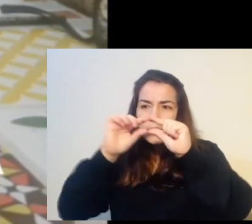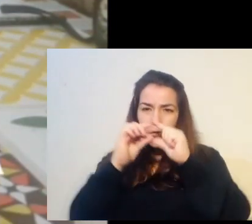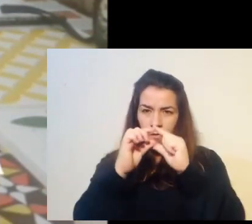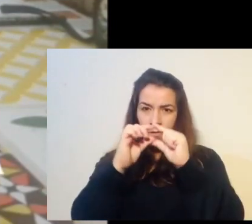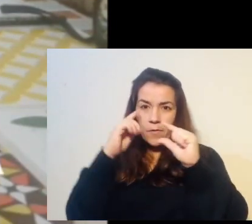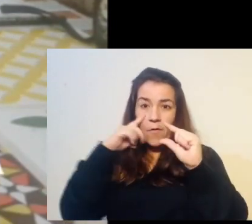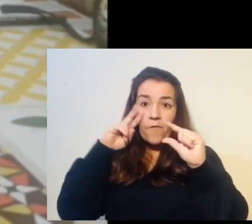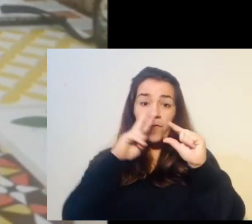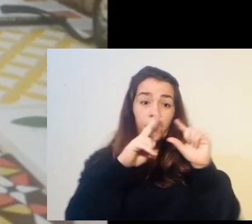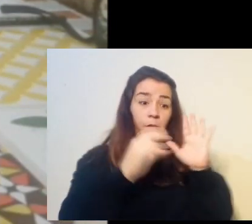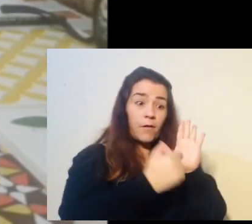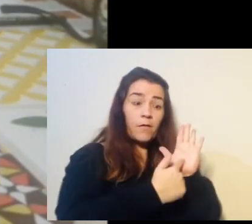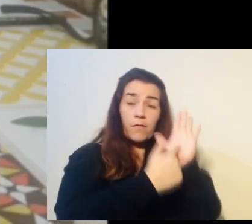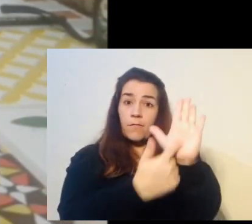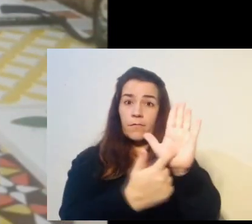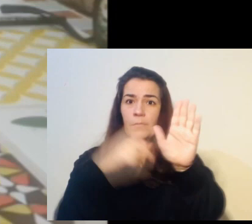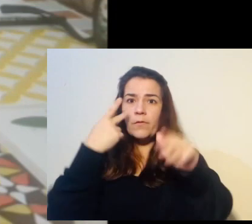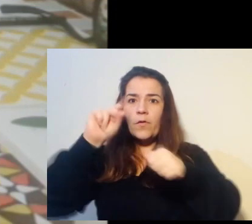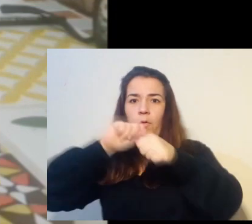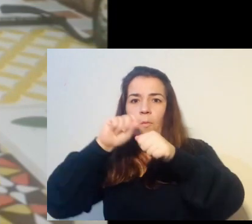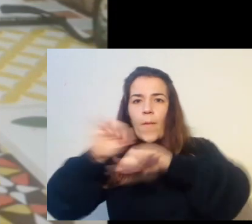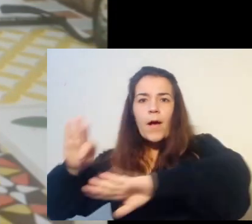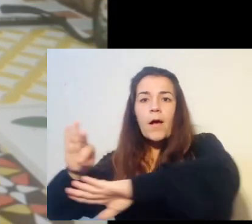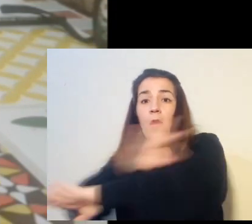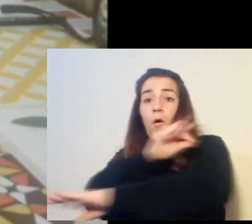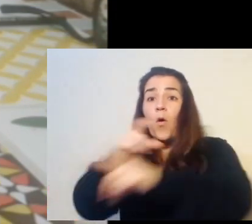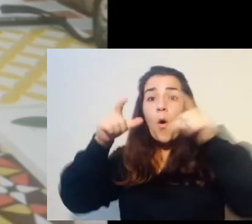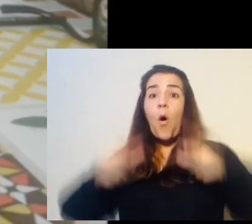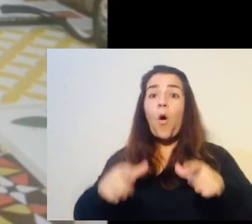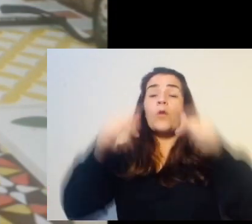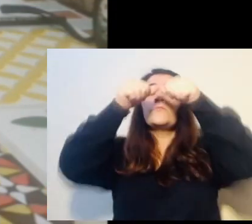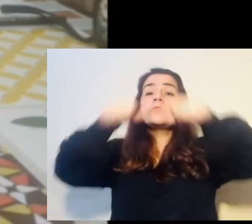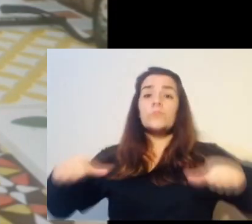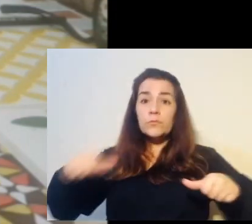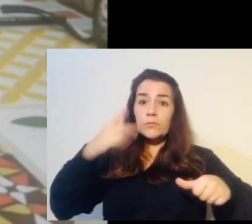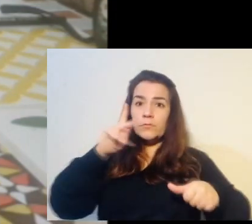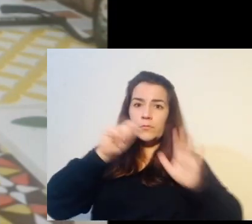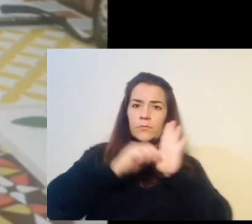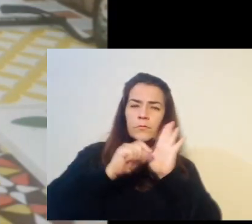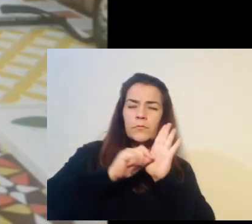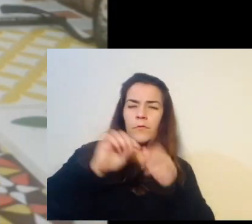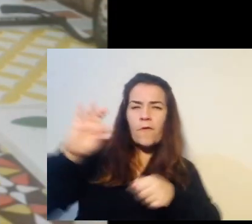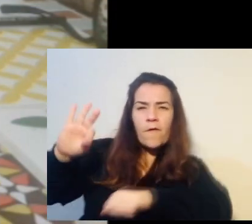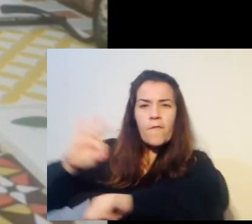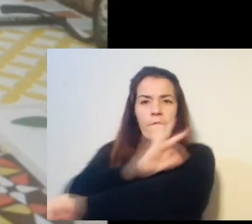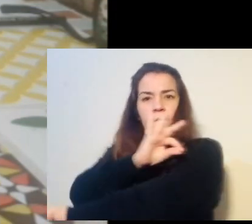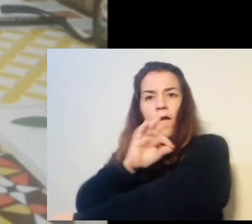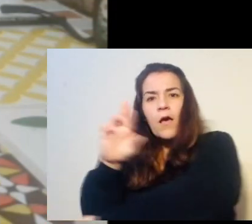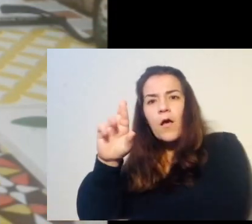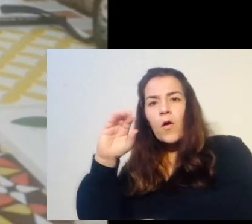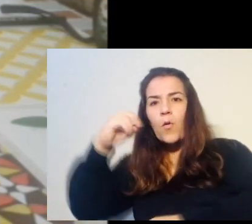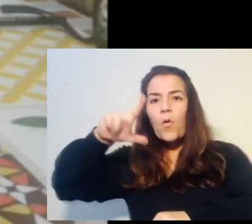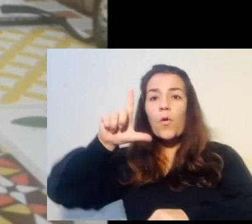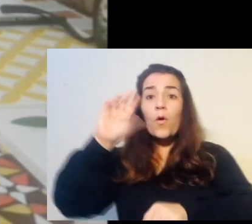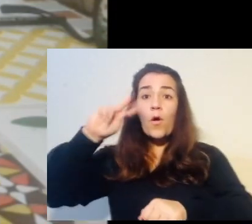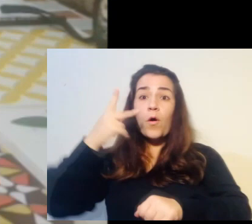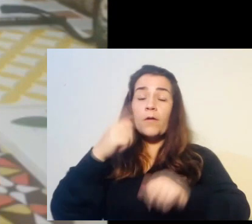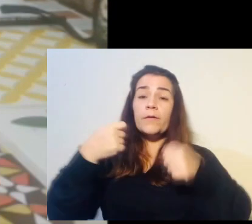que eu falei, lá dentro. Então, etapa 2 é medir onde está a rolha aqui. Depois que a gente mediu a rolha, a gente